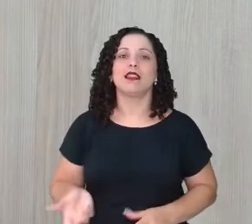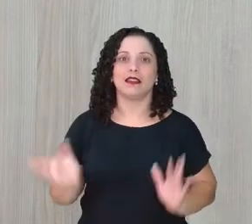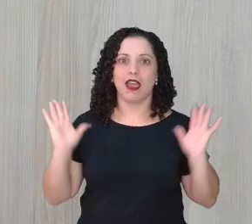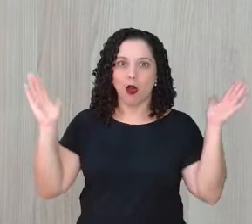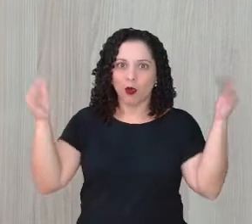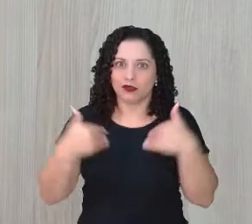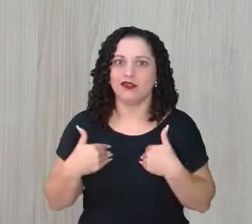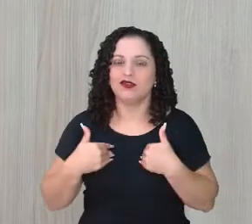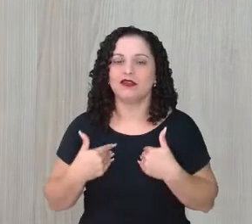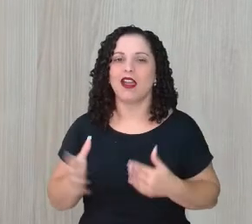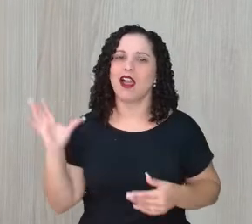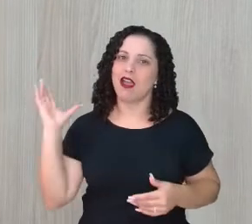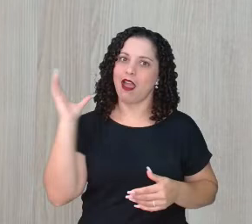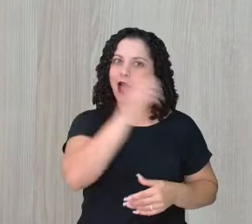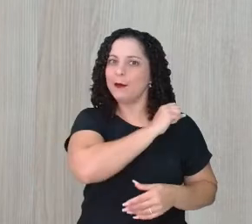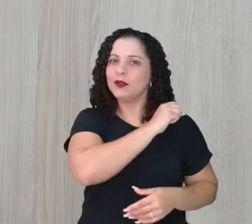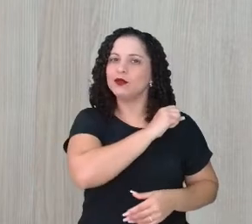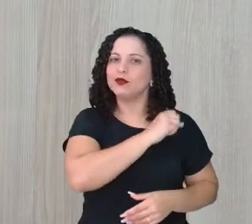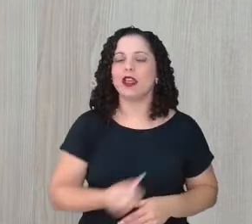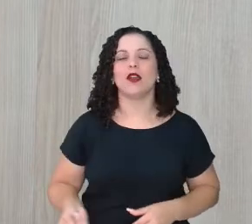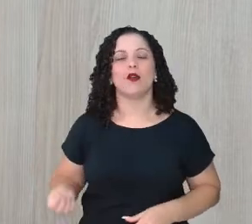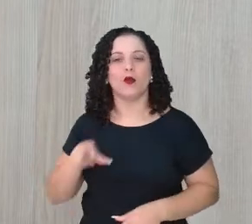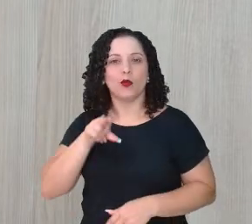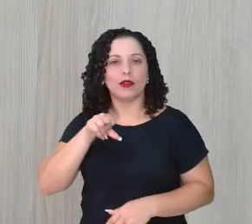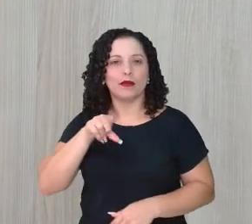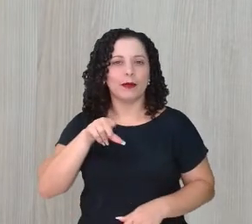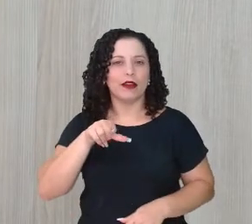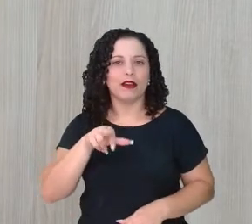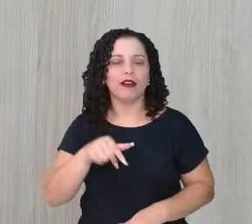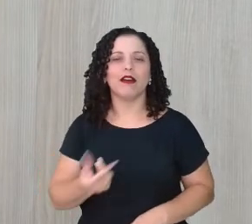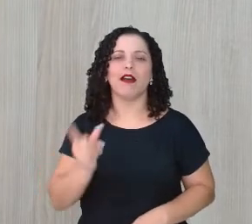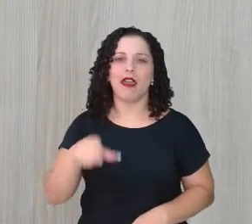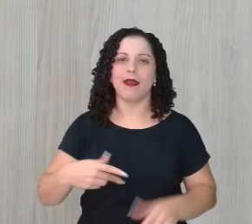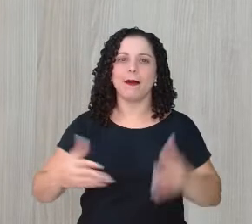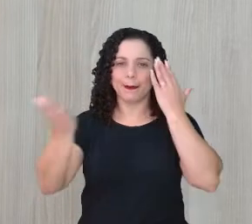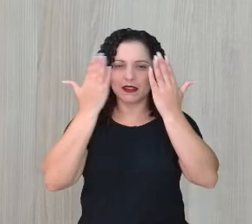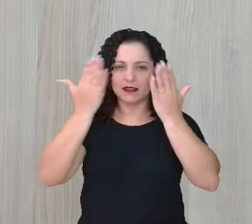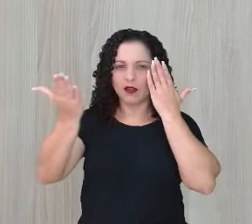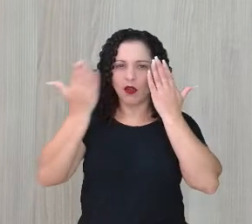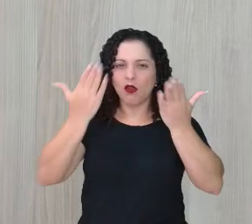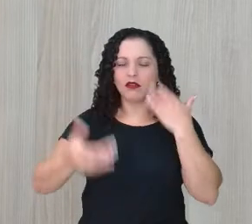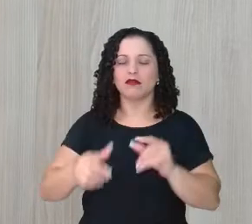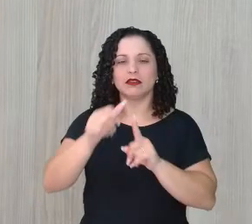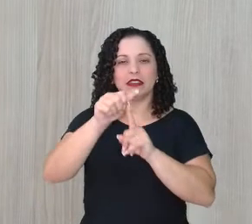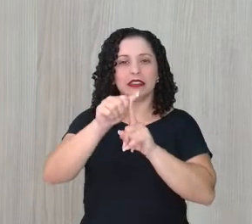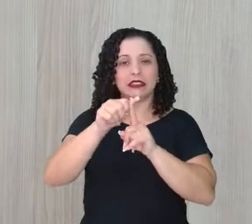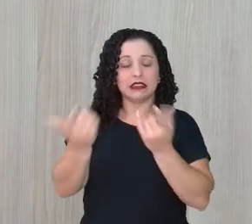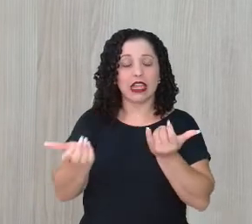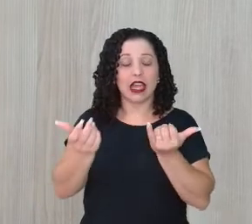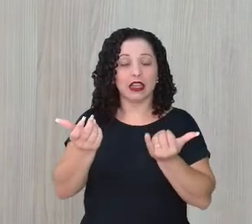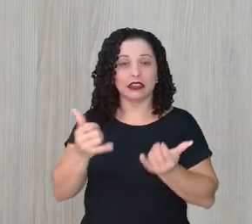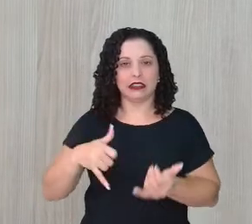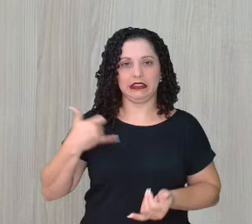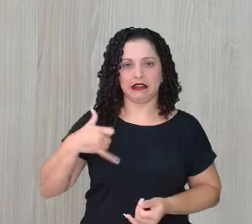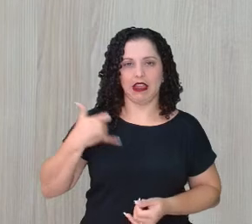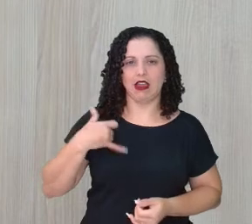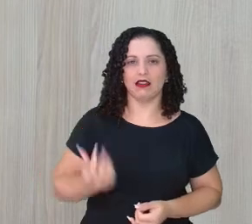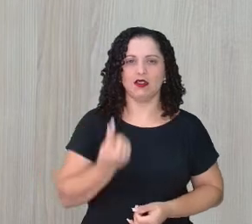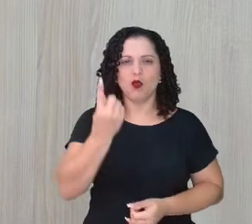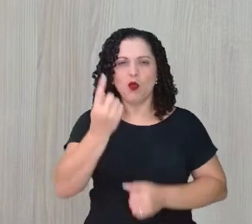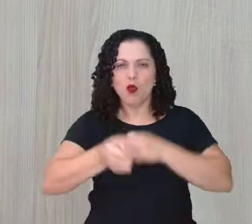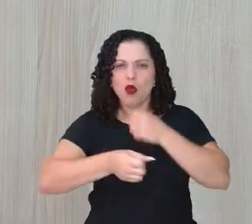descobriu mais rápido. Ela tinha uma irmã que era psicóloga e ela percebeu, com 1 ano e pouco, ela percebeu que ele era autista, poderia